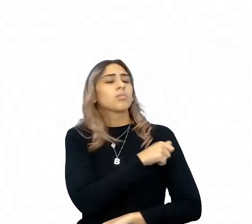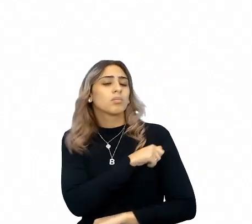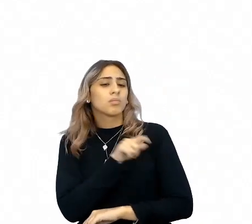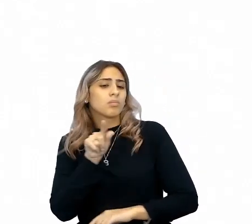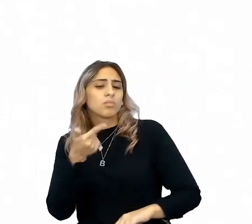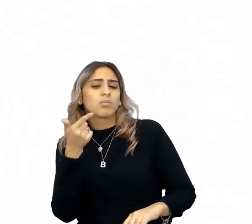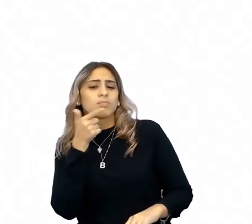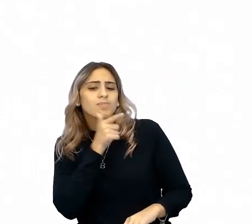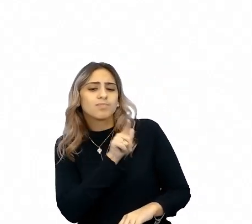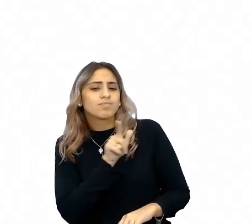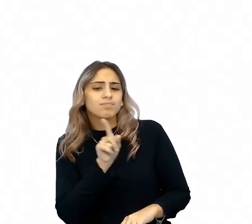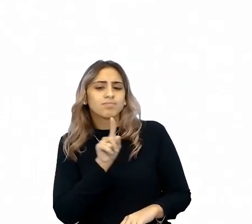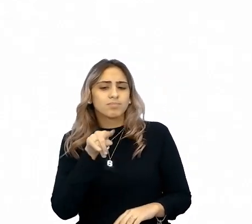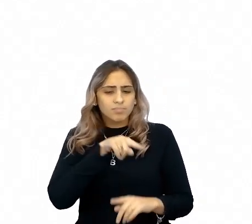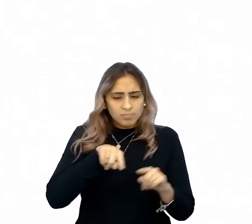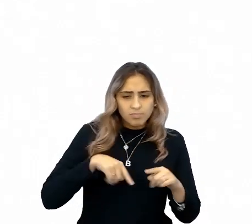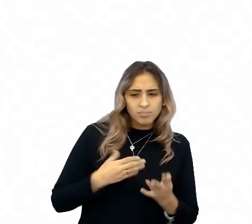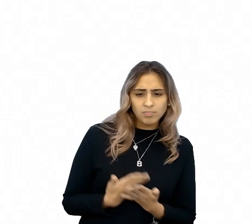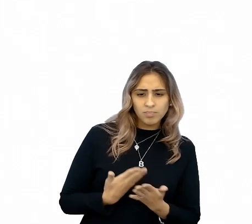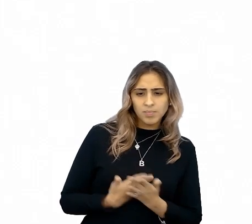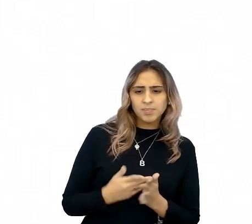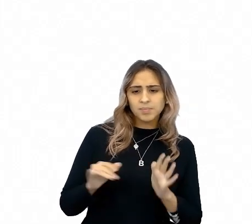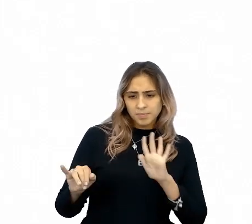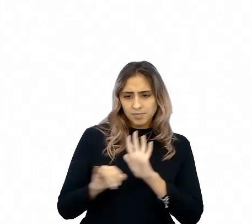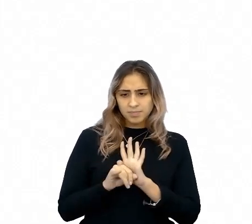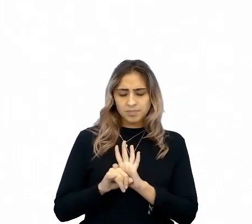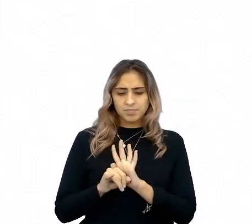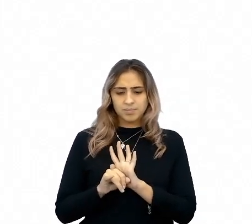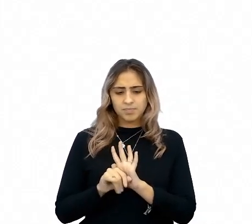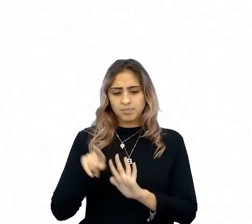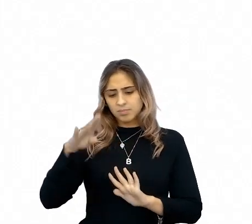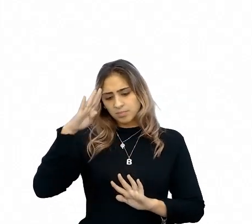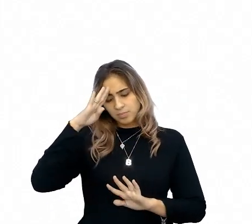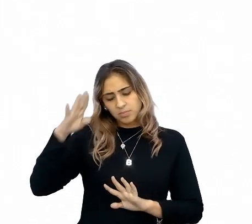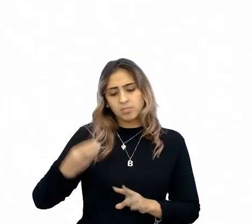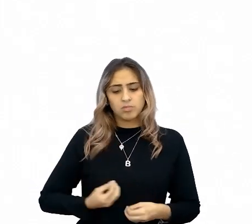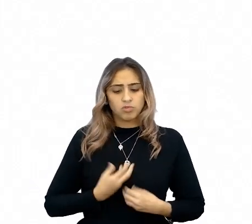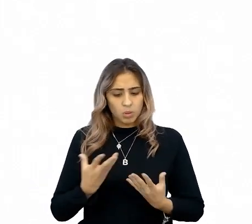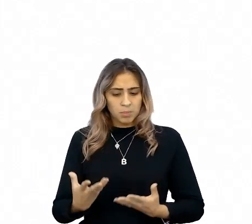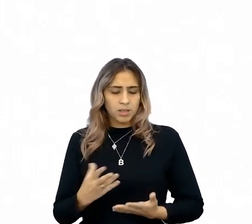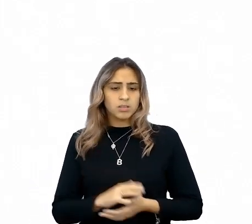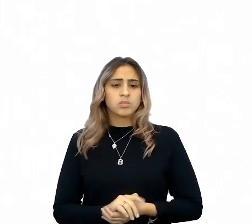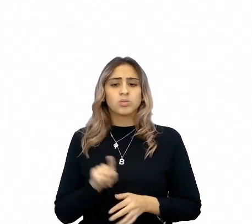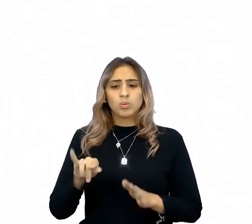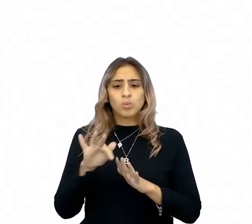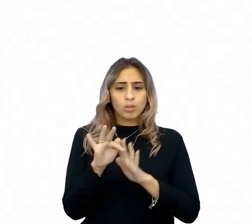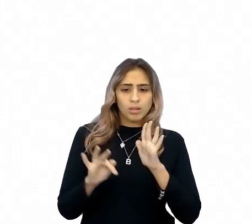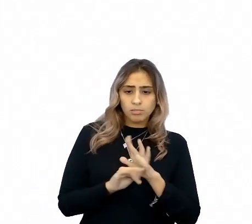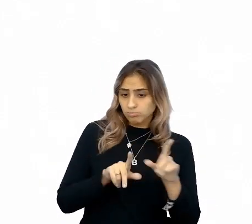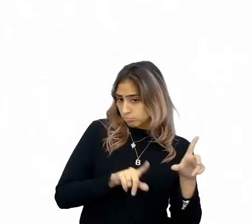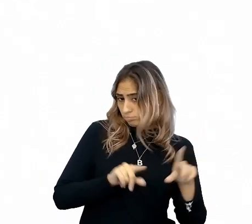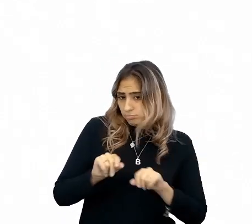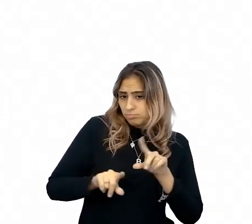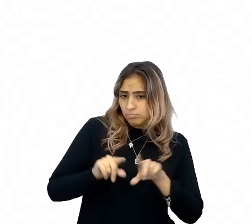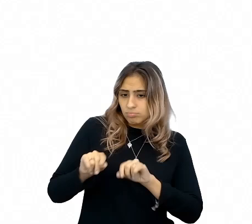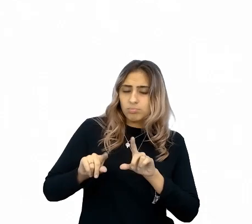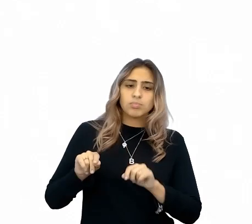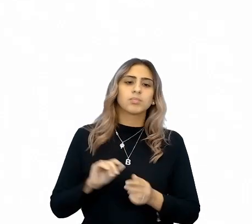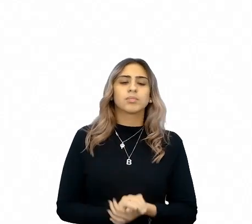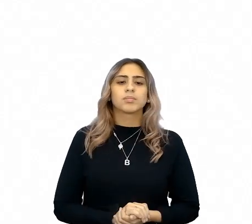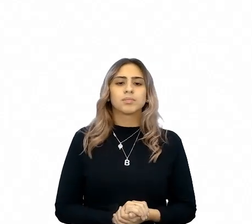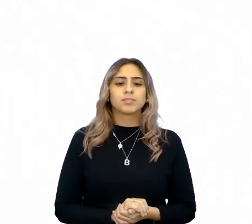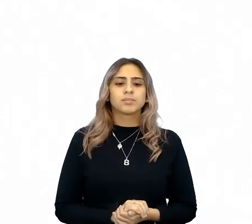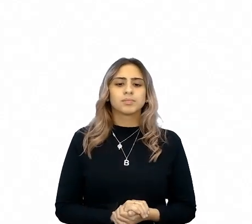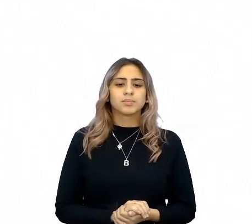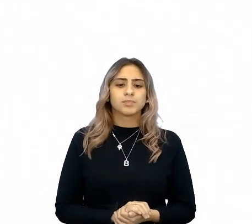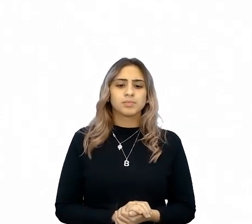não conseguirão, nessas aulas, identificar as principais informações do texto selecionado,